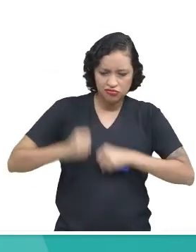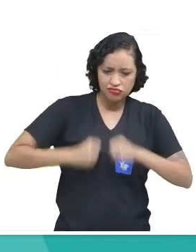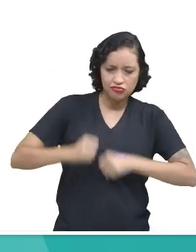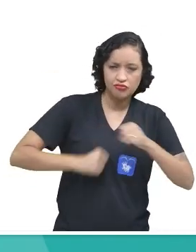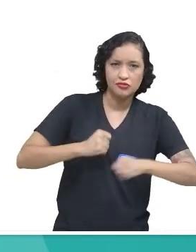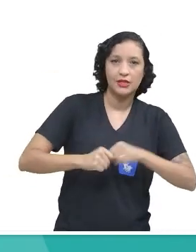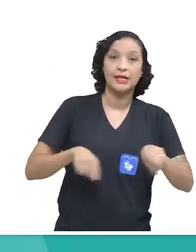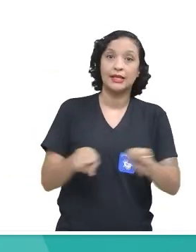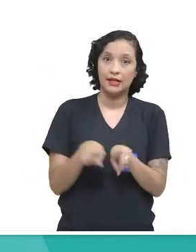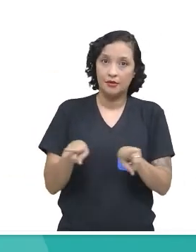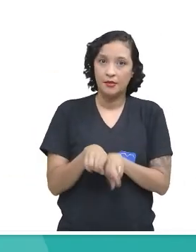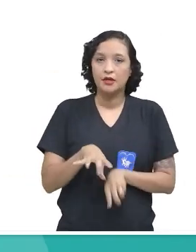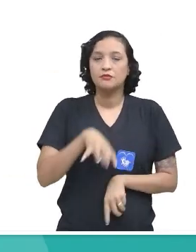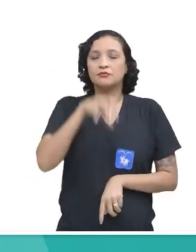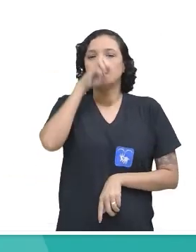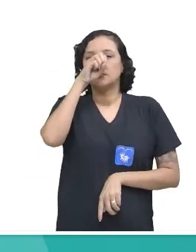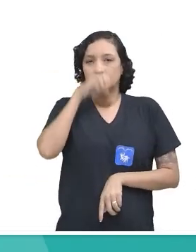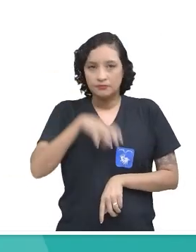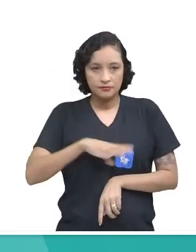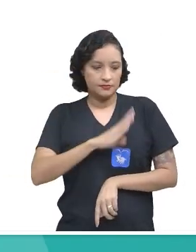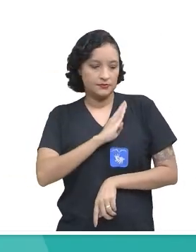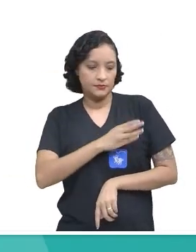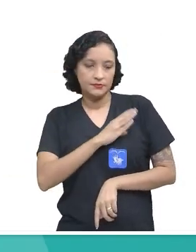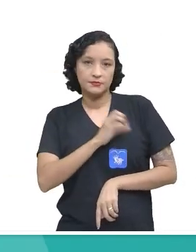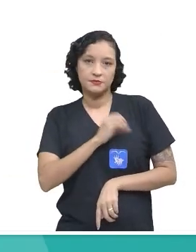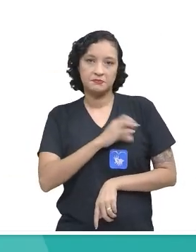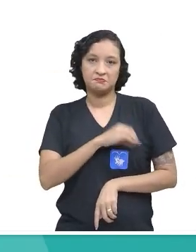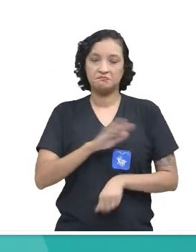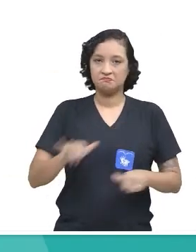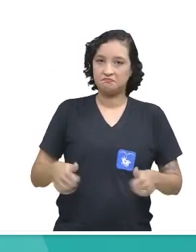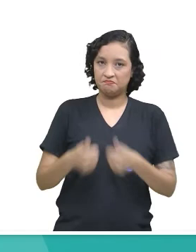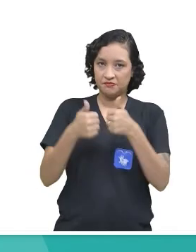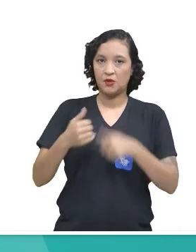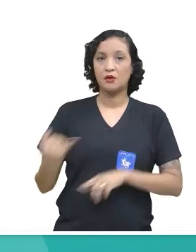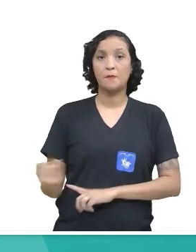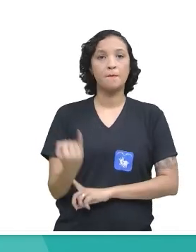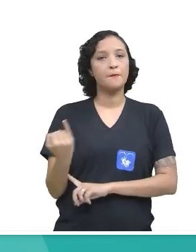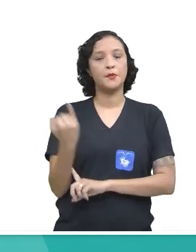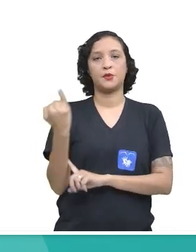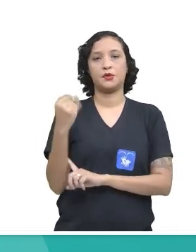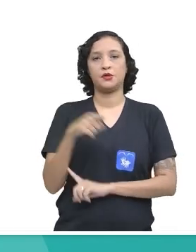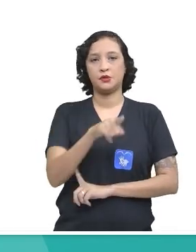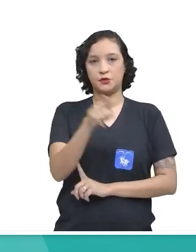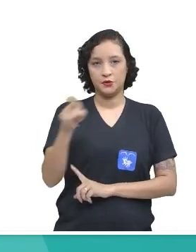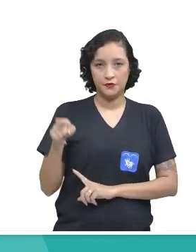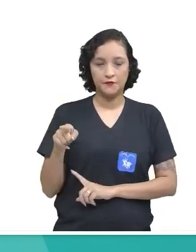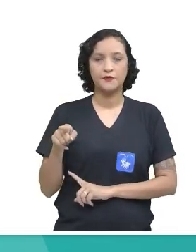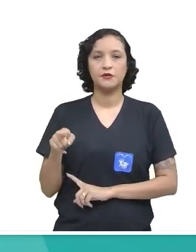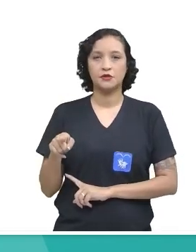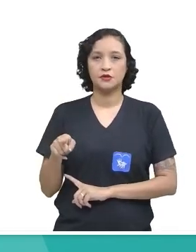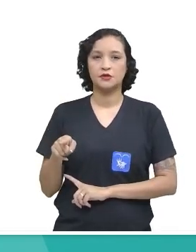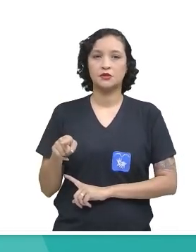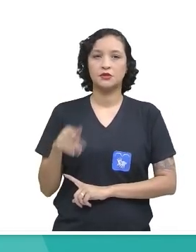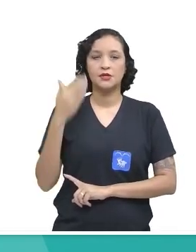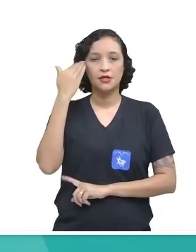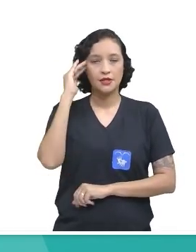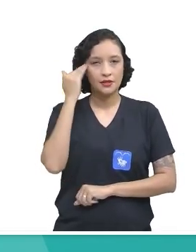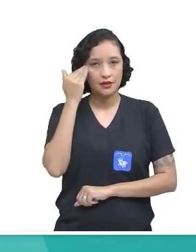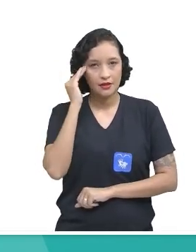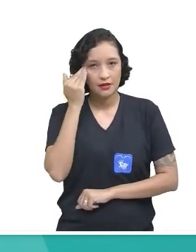ganha resistência cardiorrespiratória. Então, é muito importante que vocês tenham